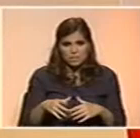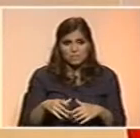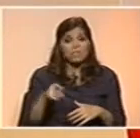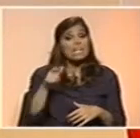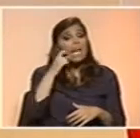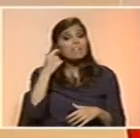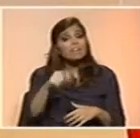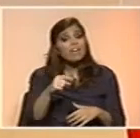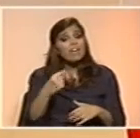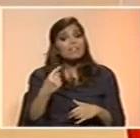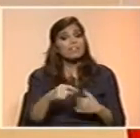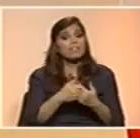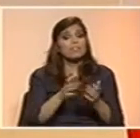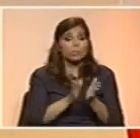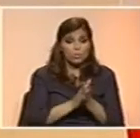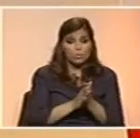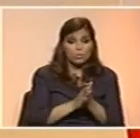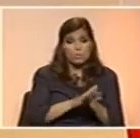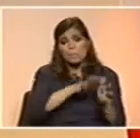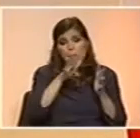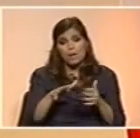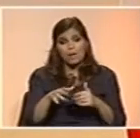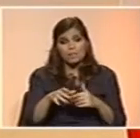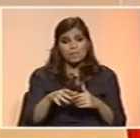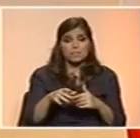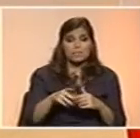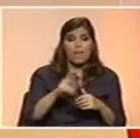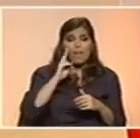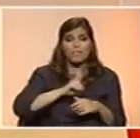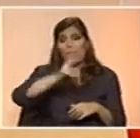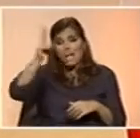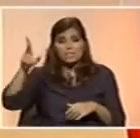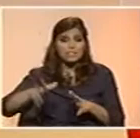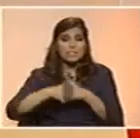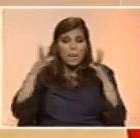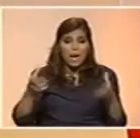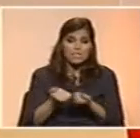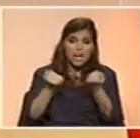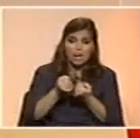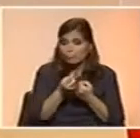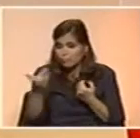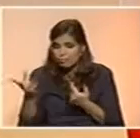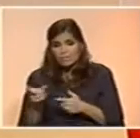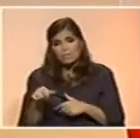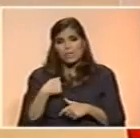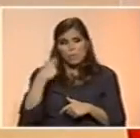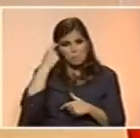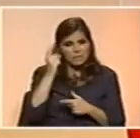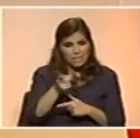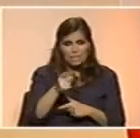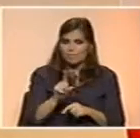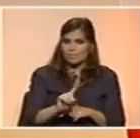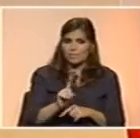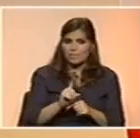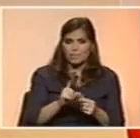tudo. Ou seja, se calhar tem carne a mais, faz viagens a mais, tem carros a mais. Portanto, eu não iria bem por aí, pelo excesso. Só